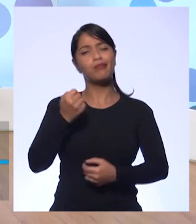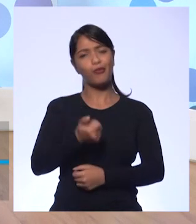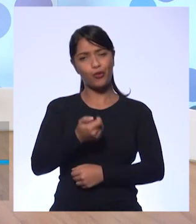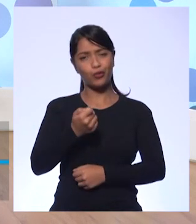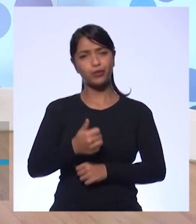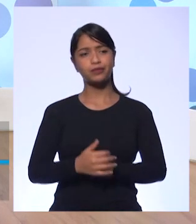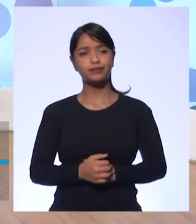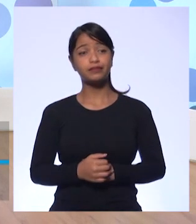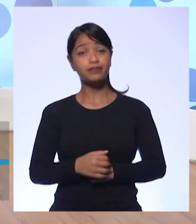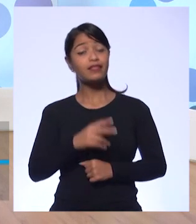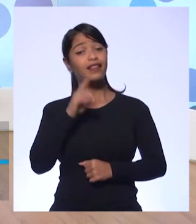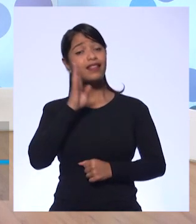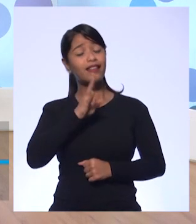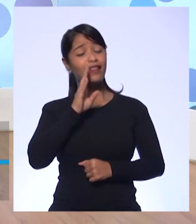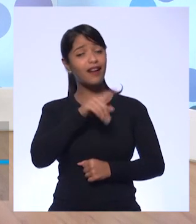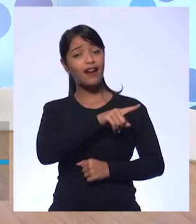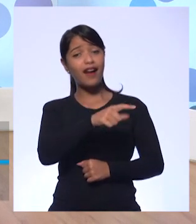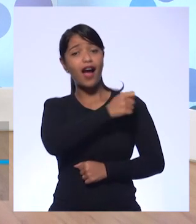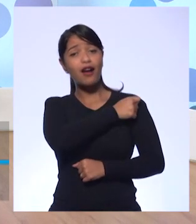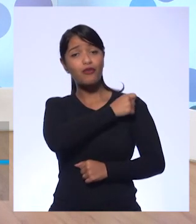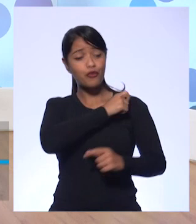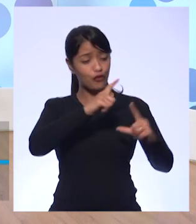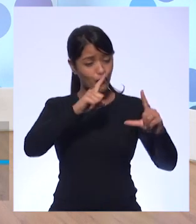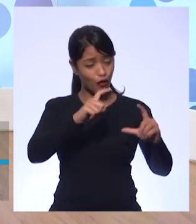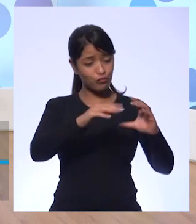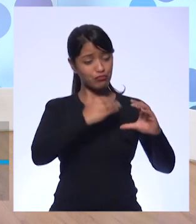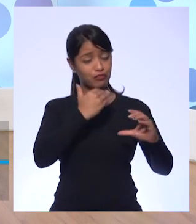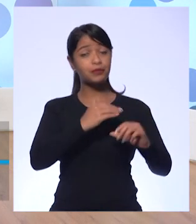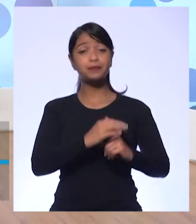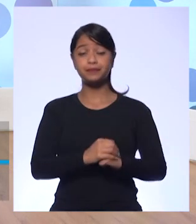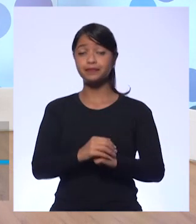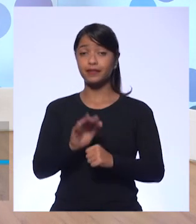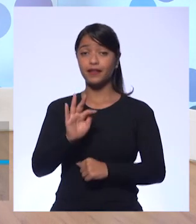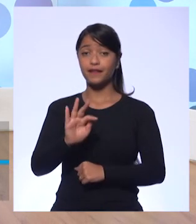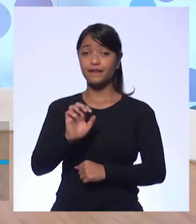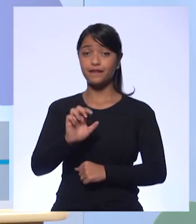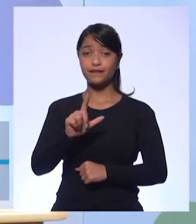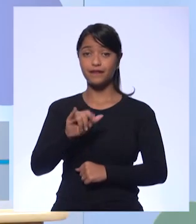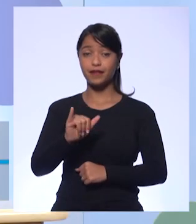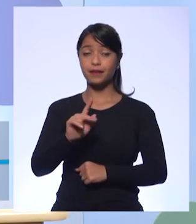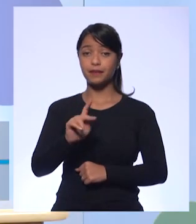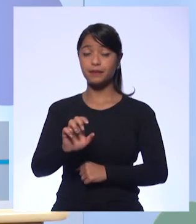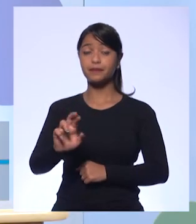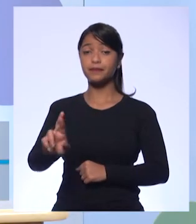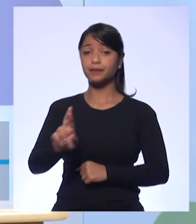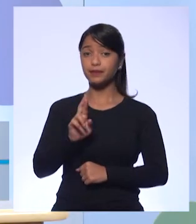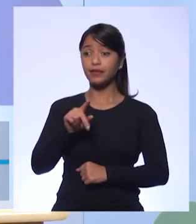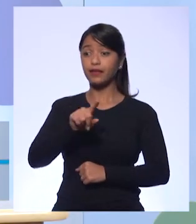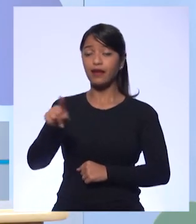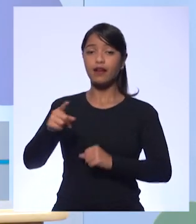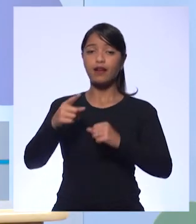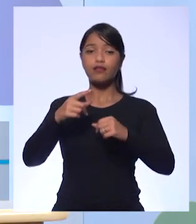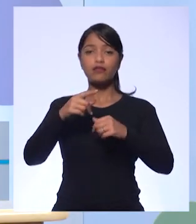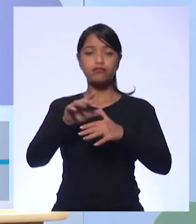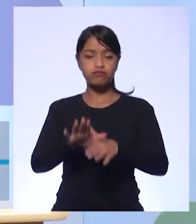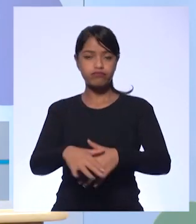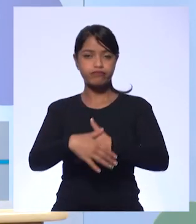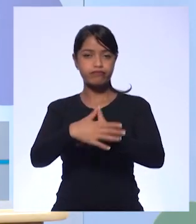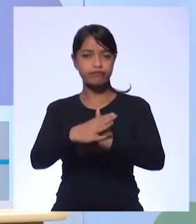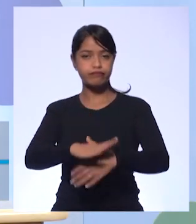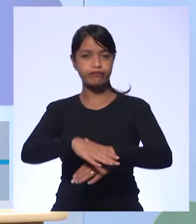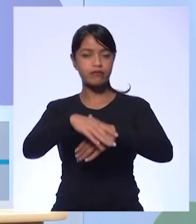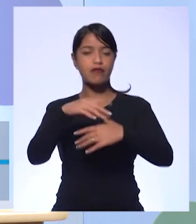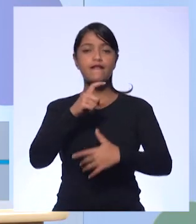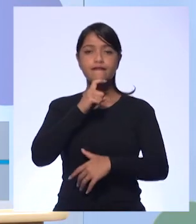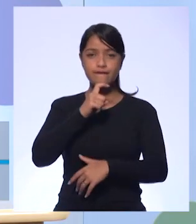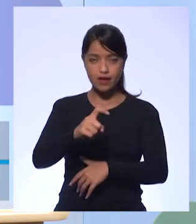né? Eu mal conseguiria digitar aqui. O Felipe dizendo que elas comem algas. A Thaisa falando sobre o projeto Tamar. A gente falou bastante, né?